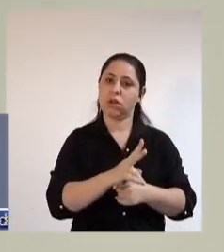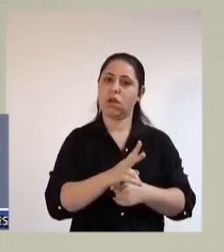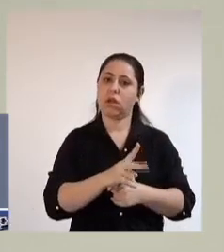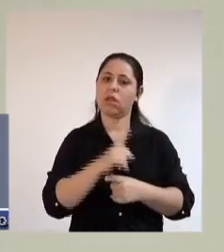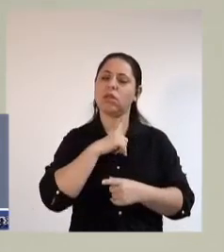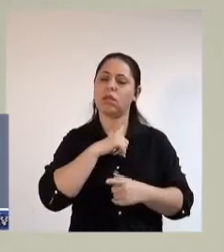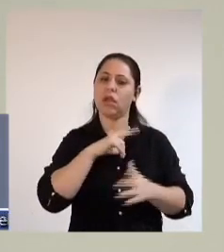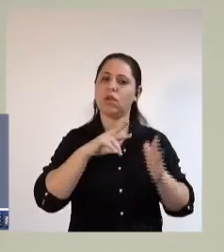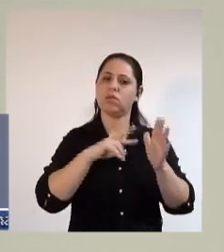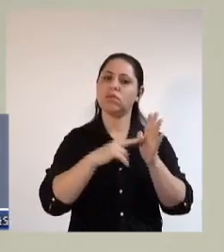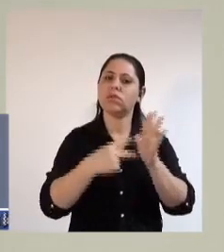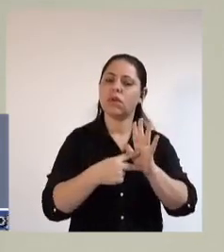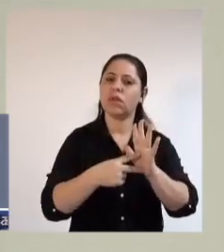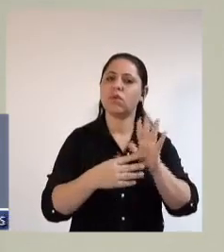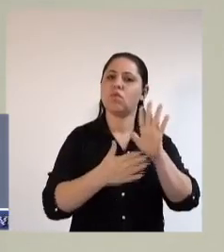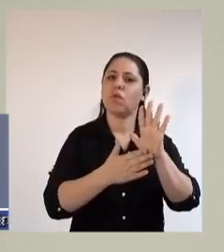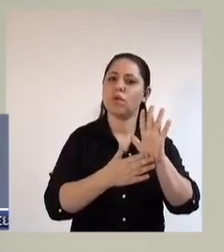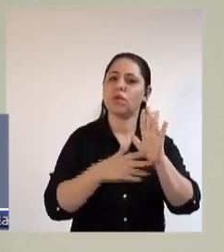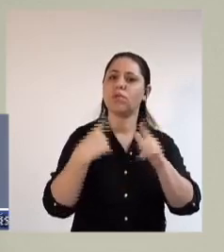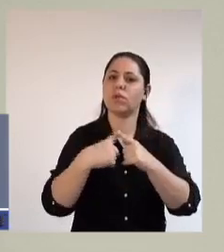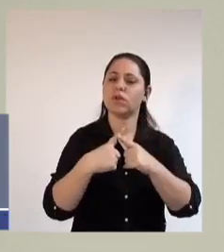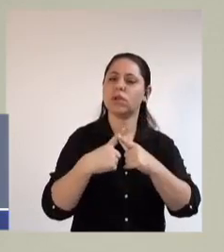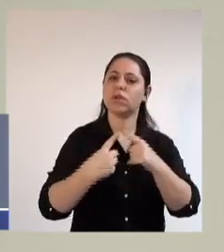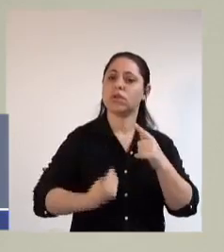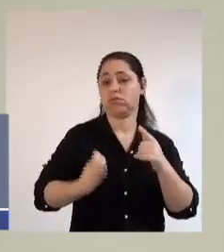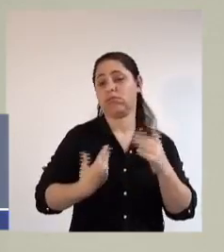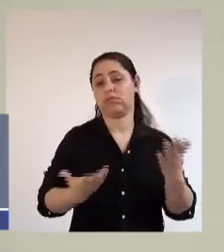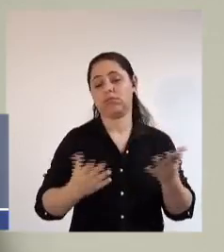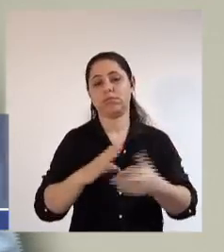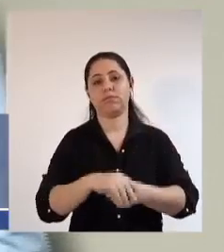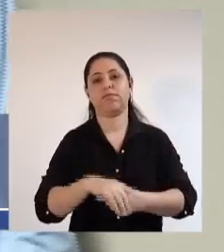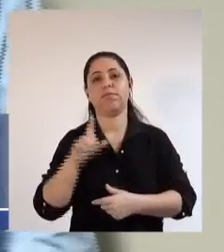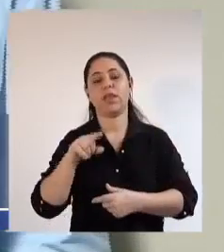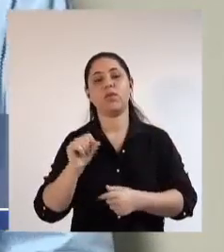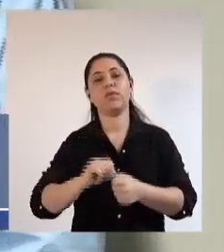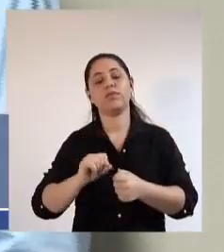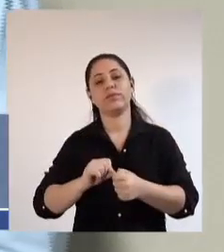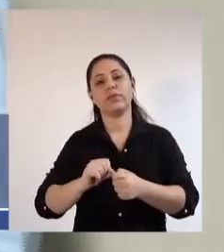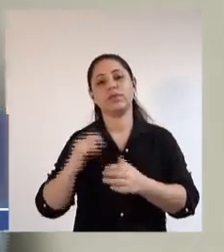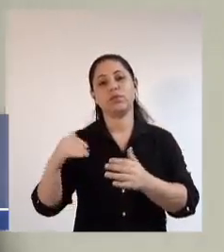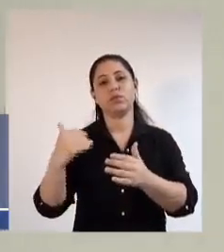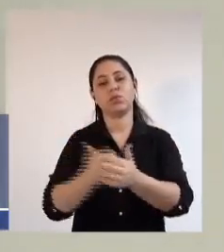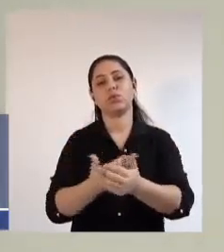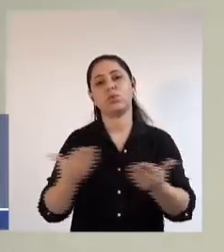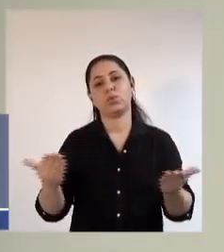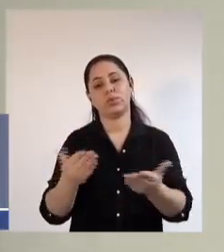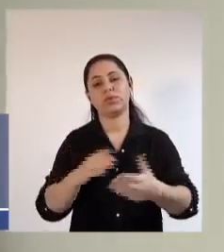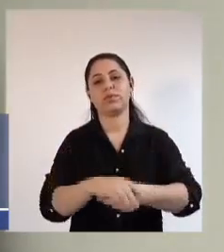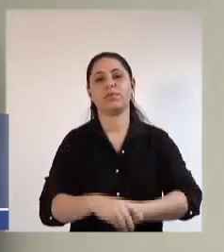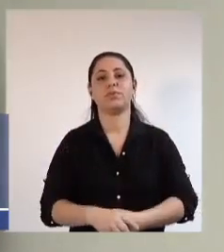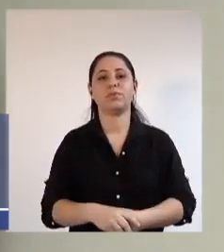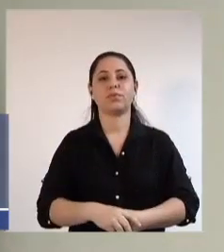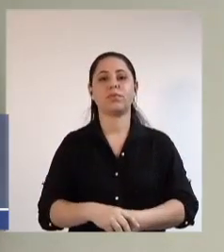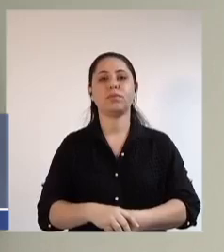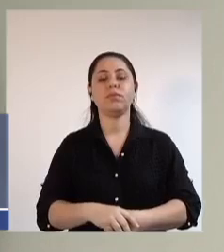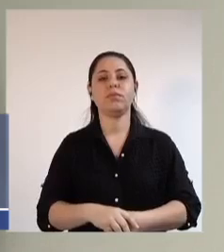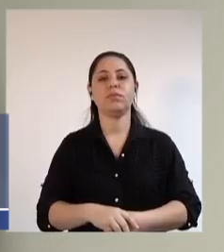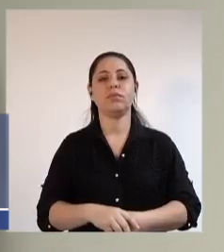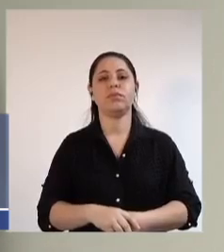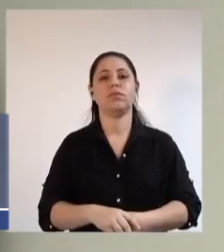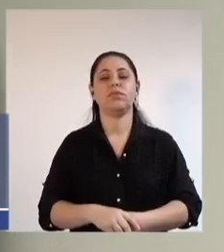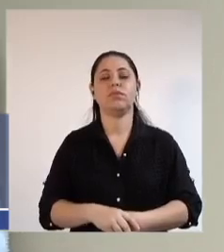ela existe e é isso que eu acho que a gente vai poder estar fazendo durante todo esse período eu posso